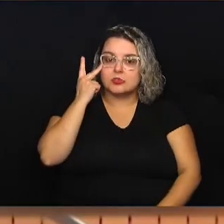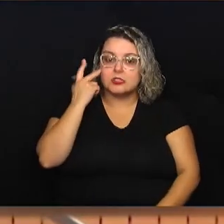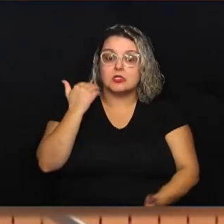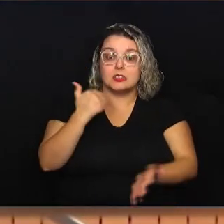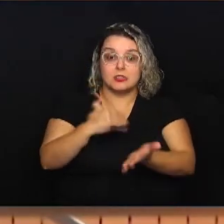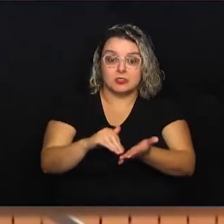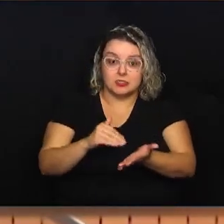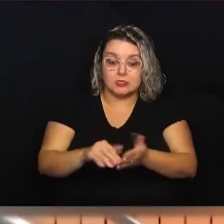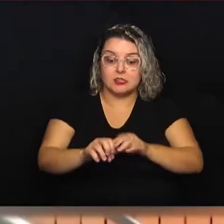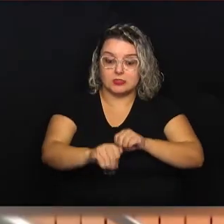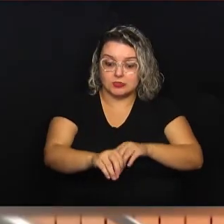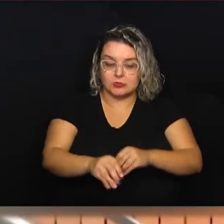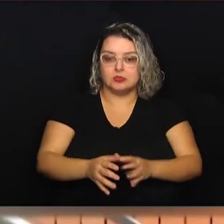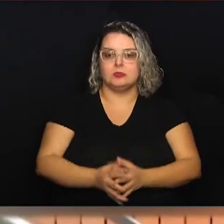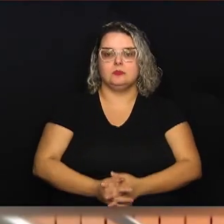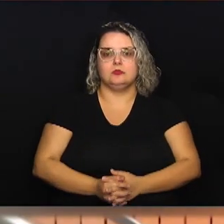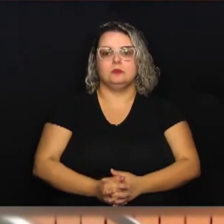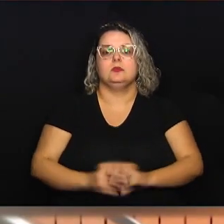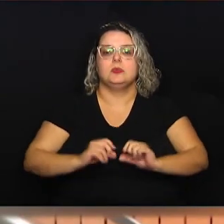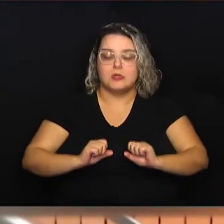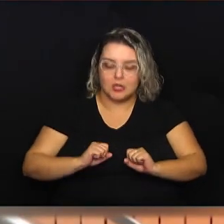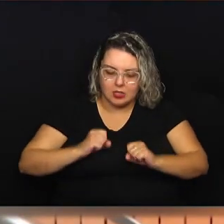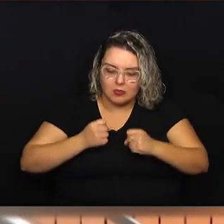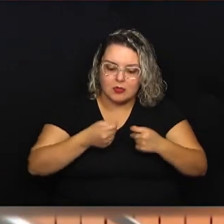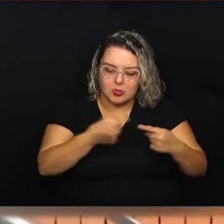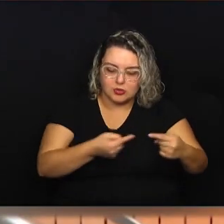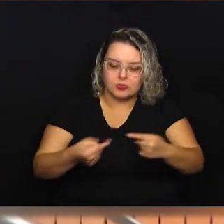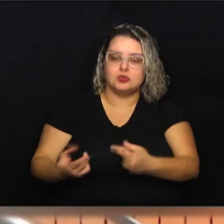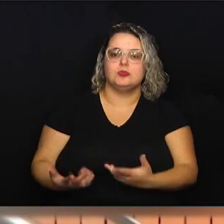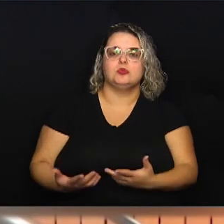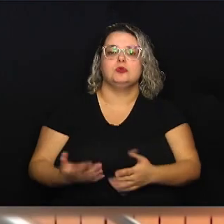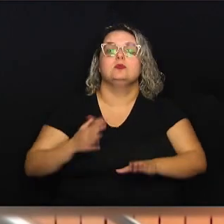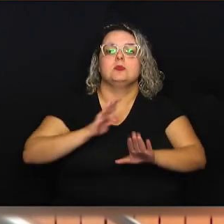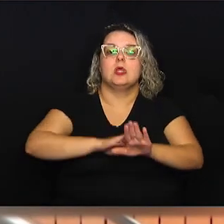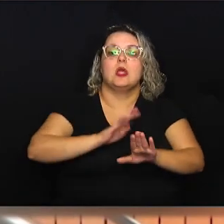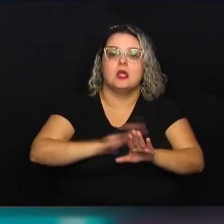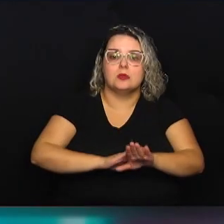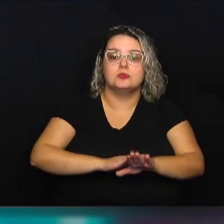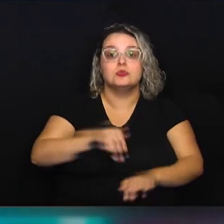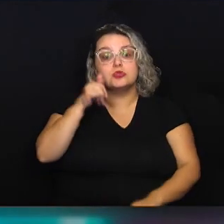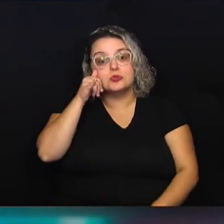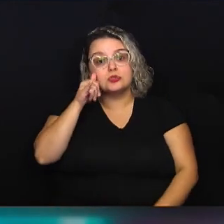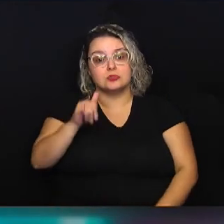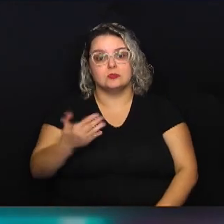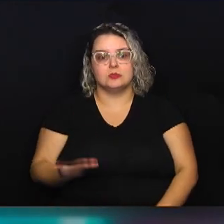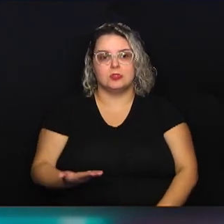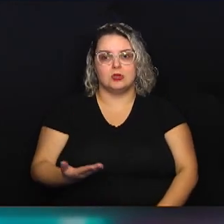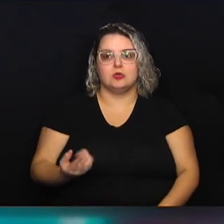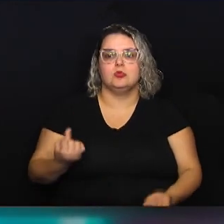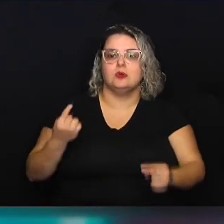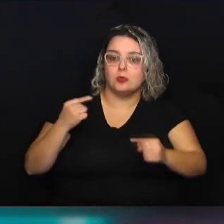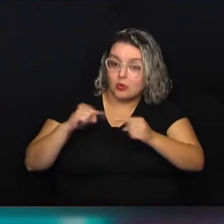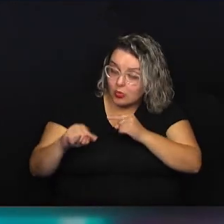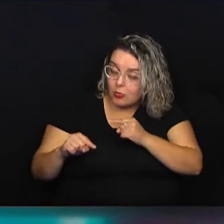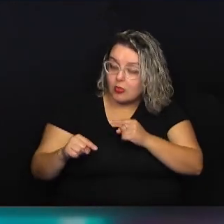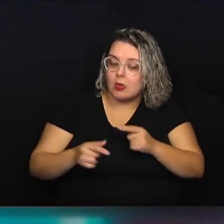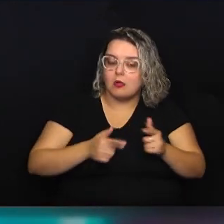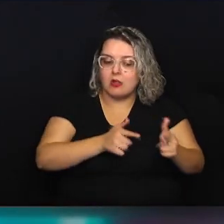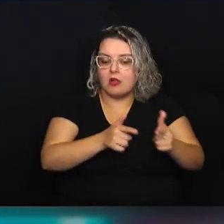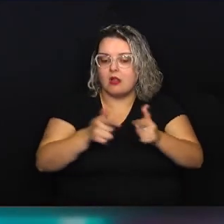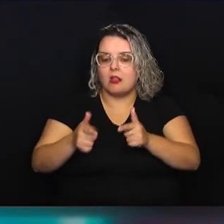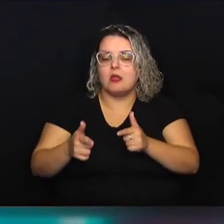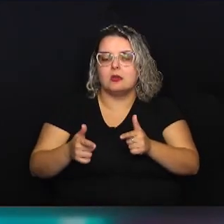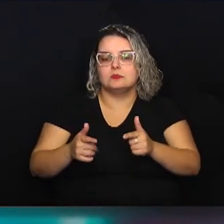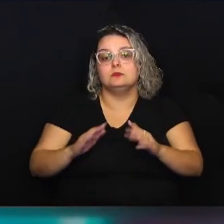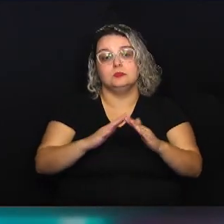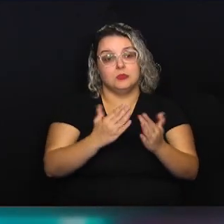de Educação reforçaram o debate sobre as medidas de prevenção contra atentados em escolas